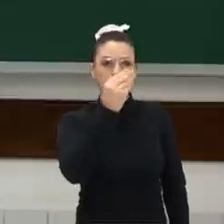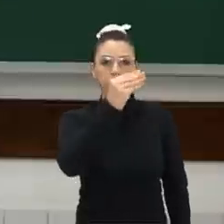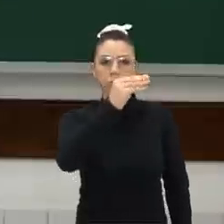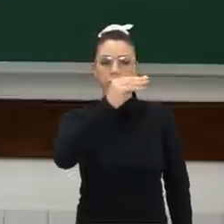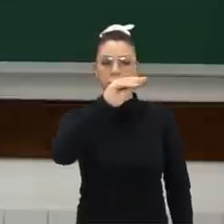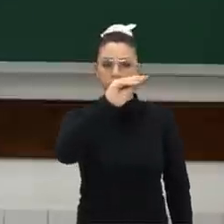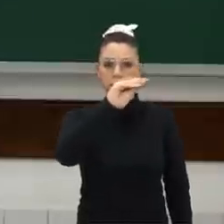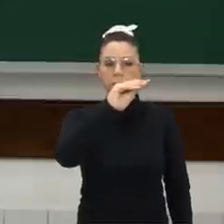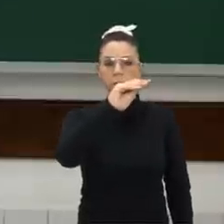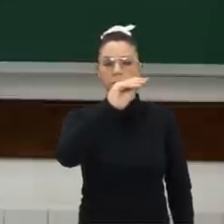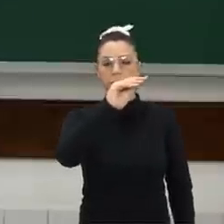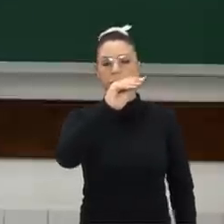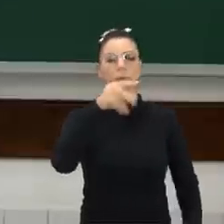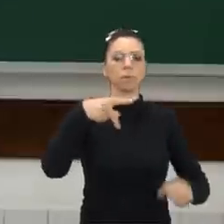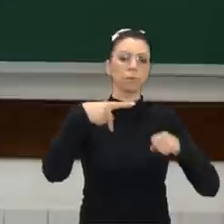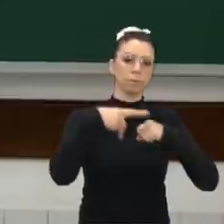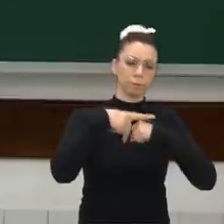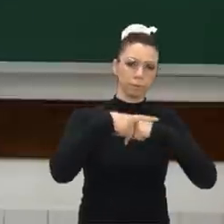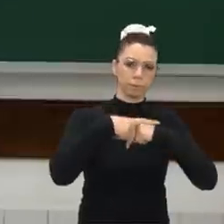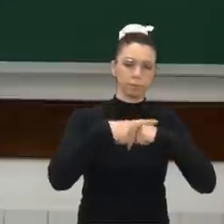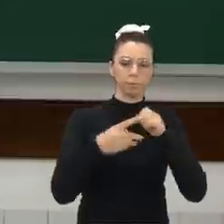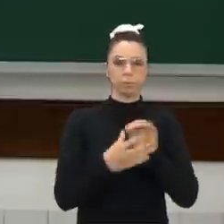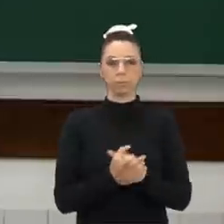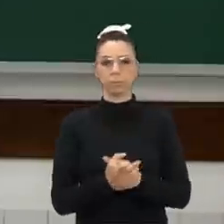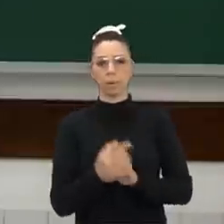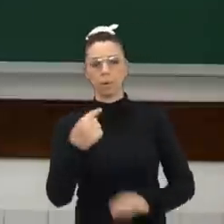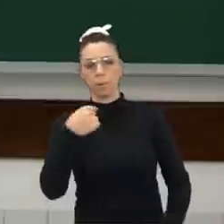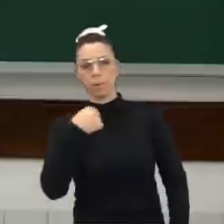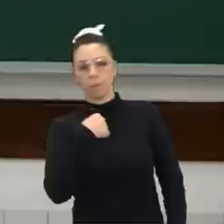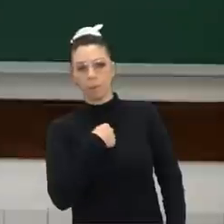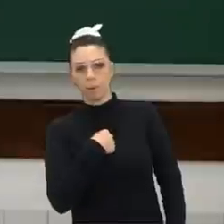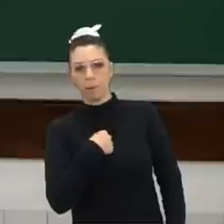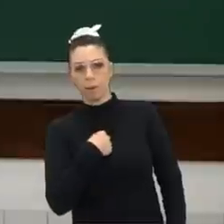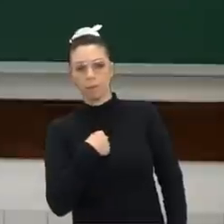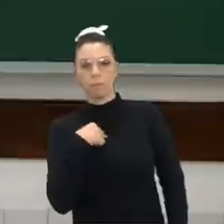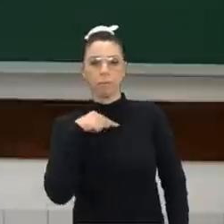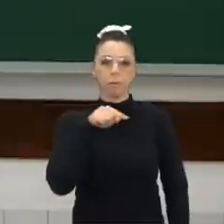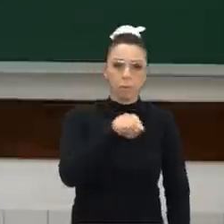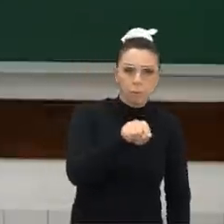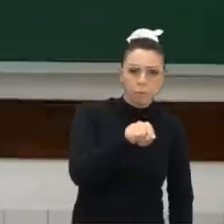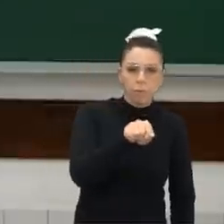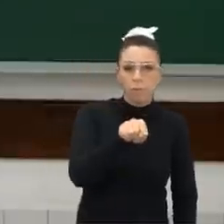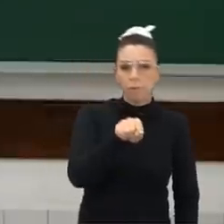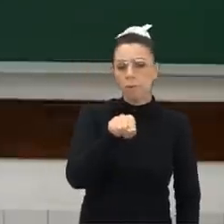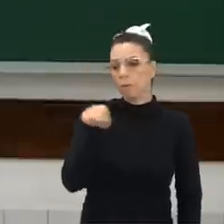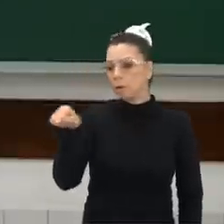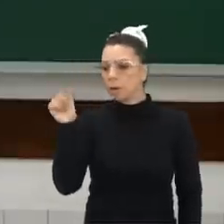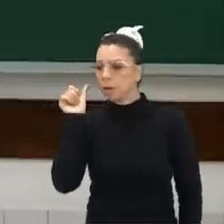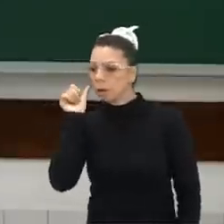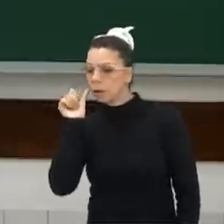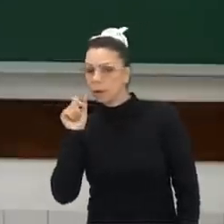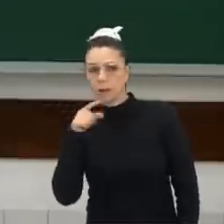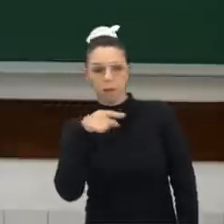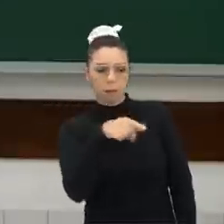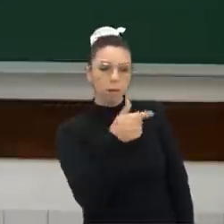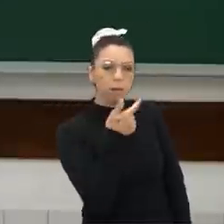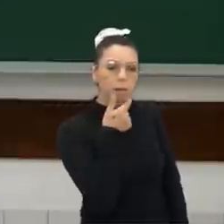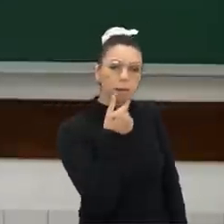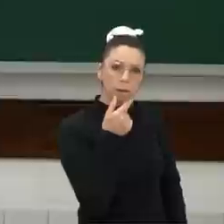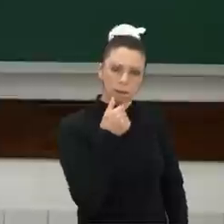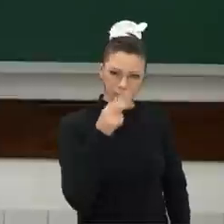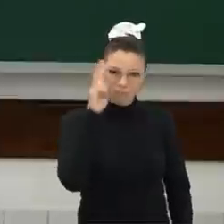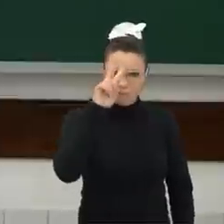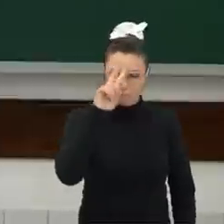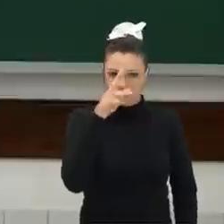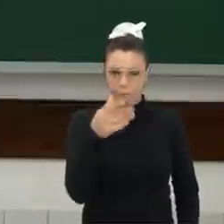os pronomes. O I, o you, he, she, it, lembram deles, né? Agora, nós